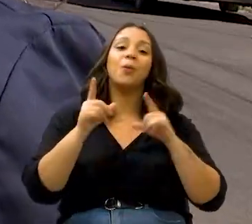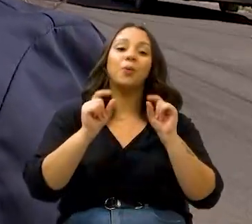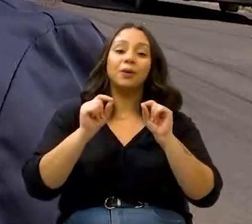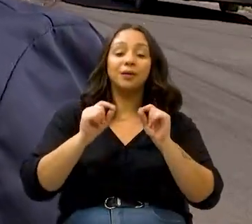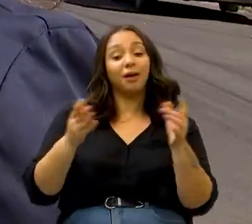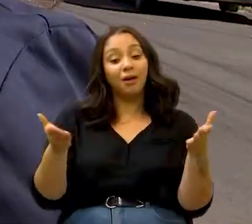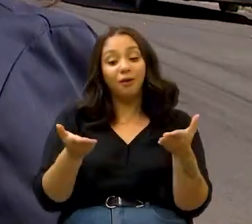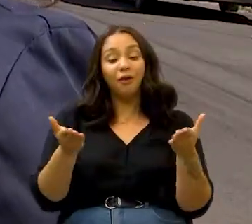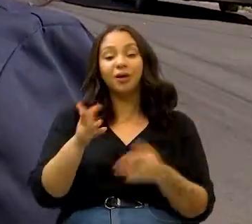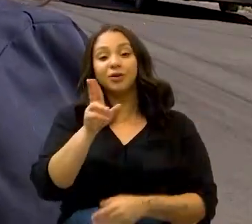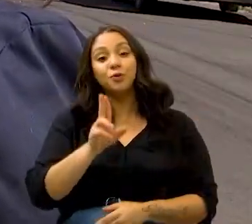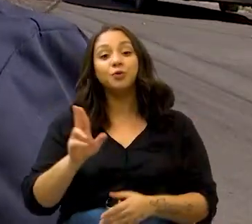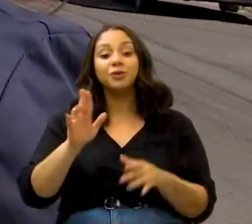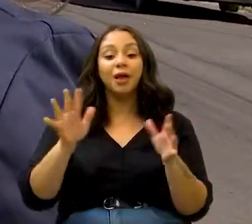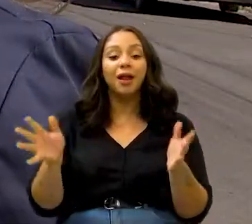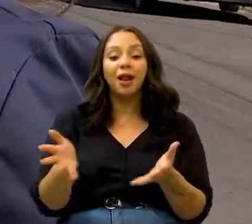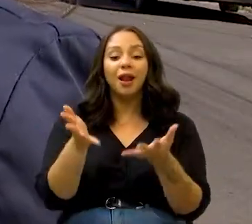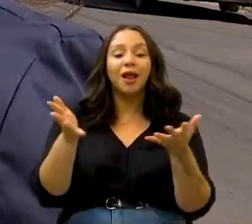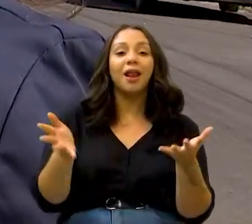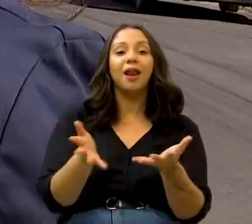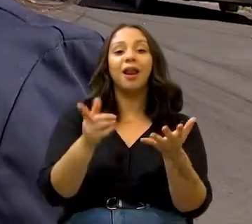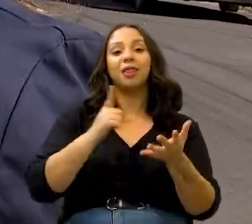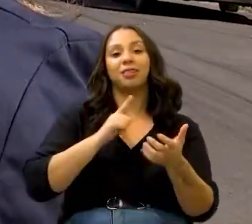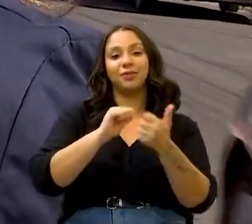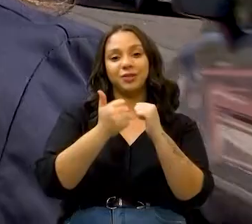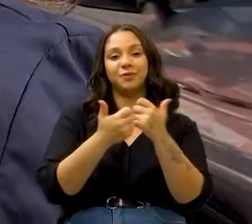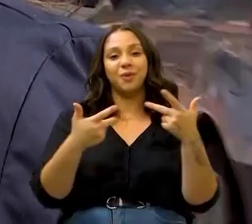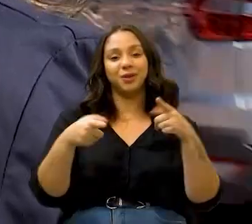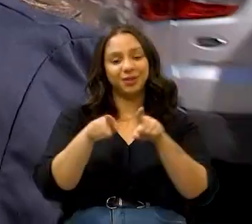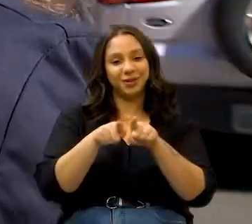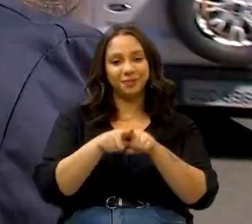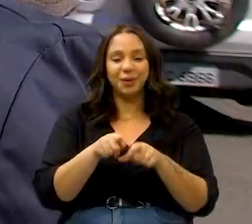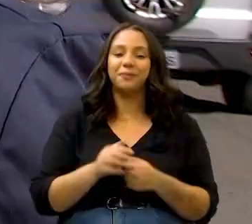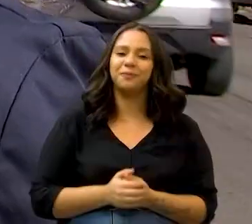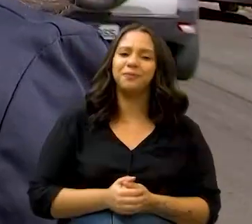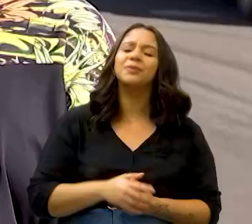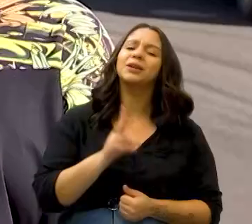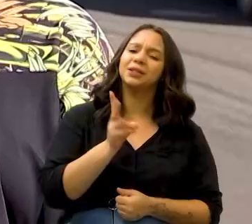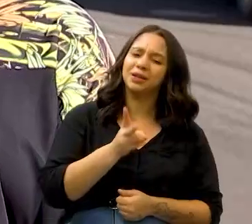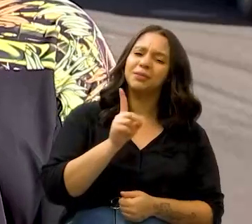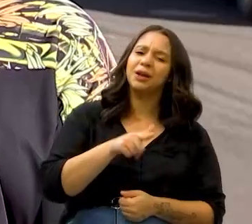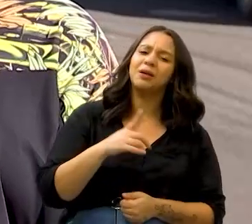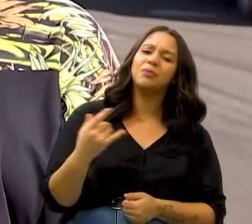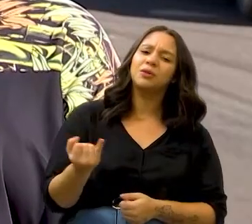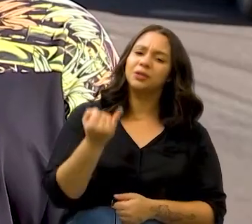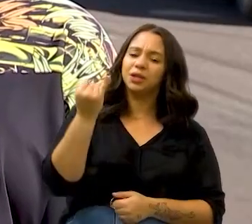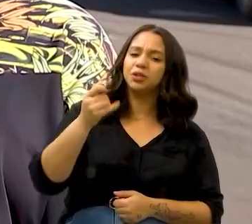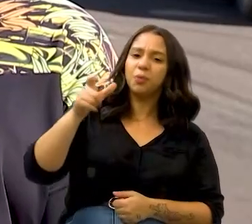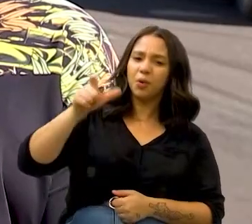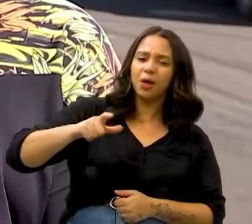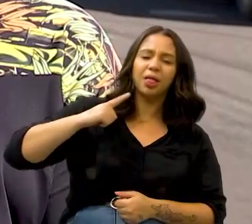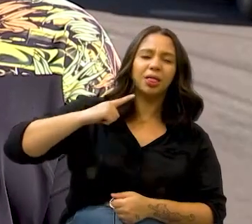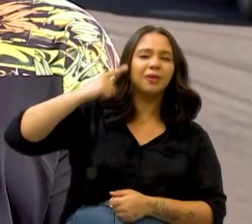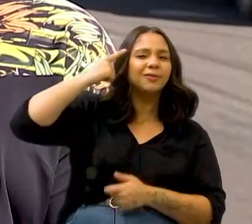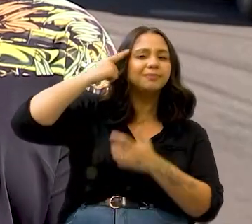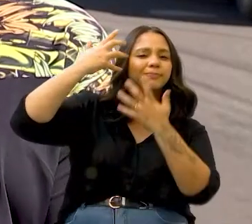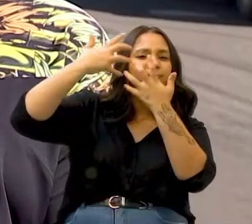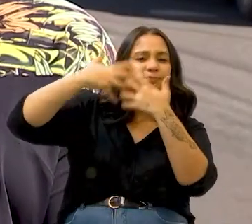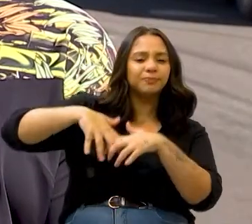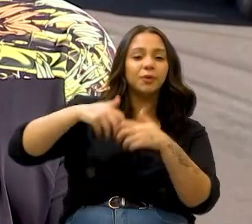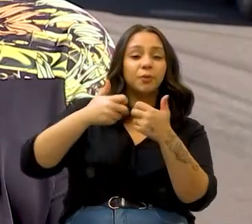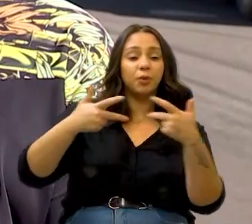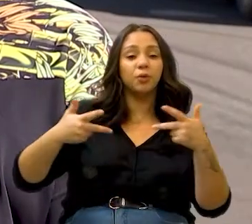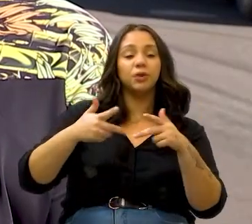bom ver a utilidade dela e o estímulo que tá trazendo ao esporte também né Sempre é importante alguém que